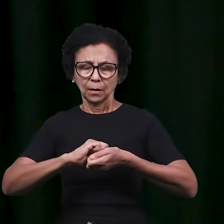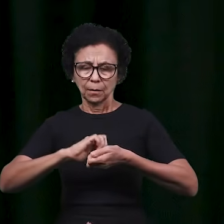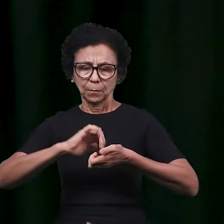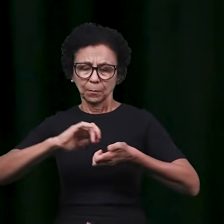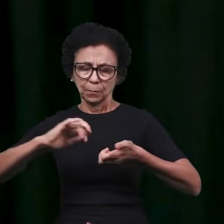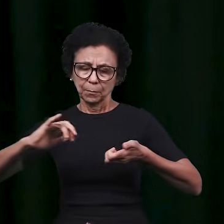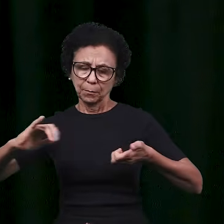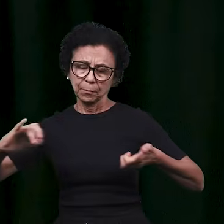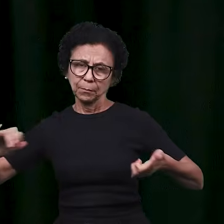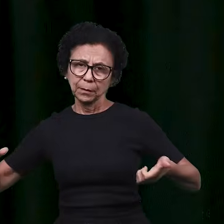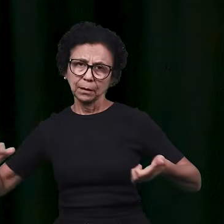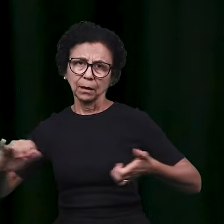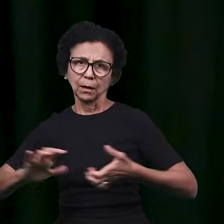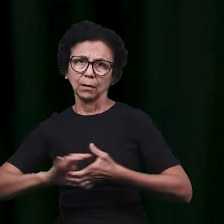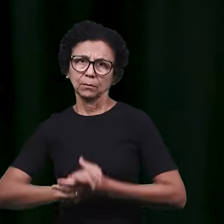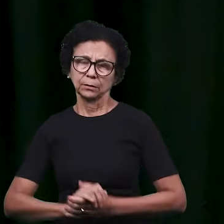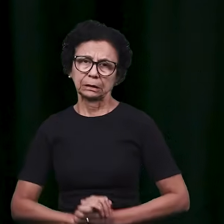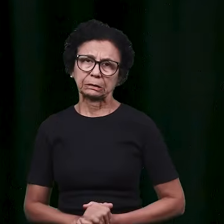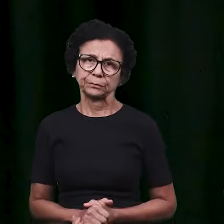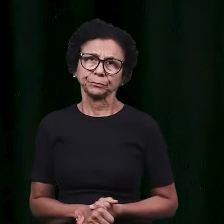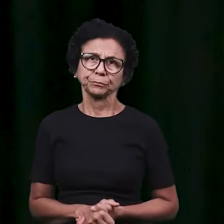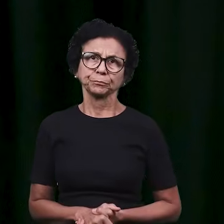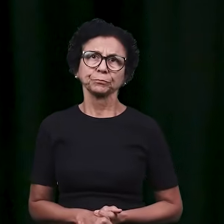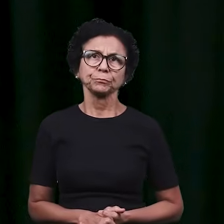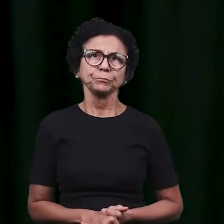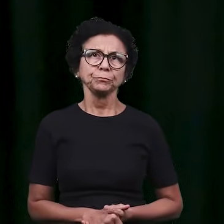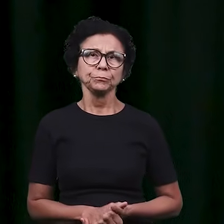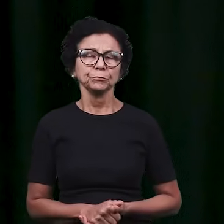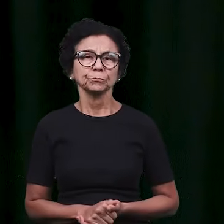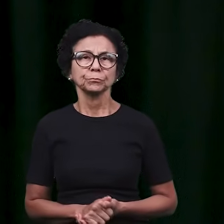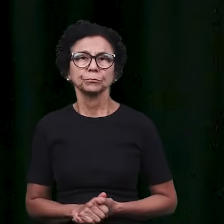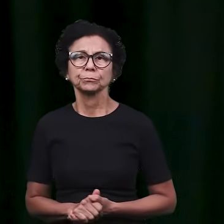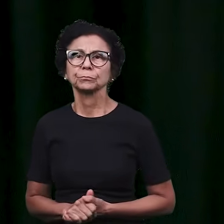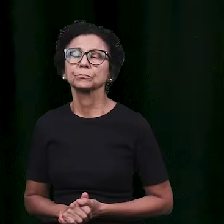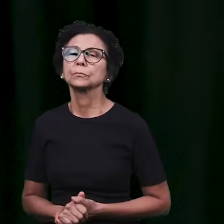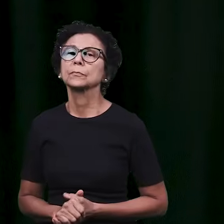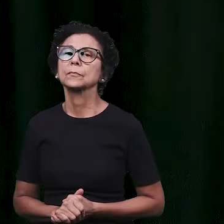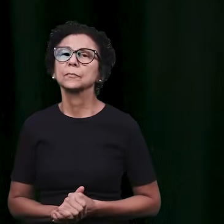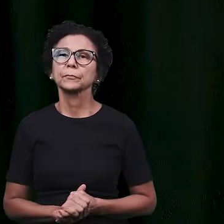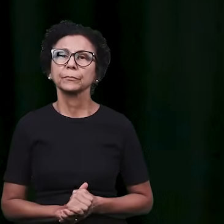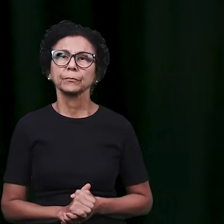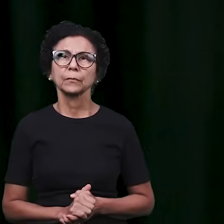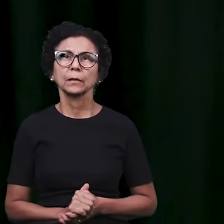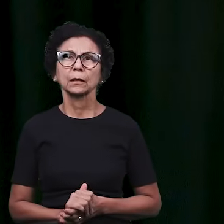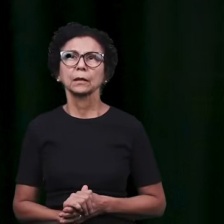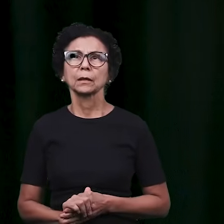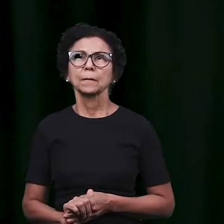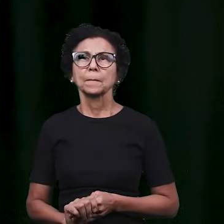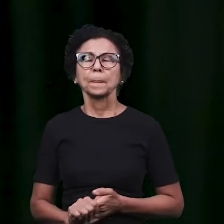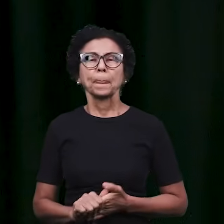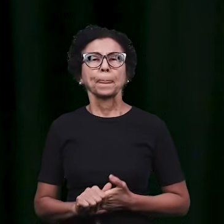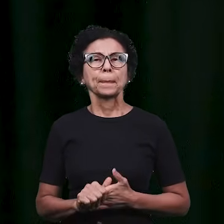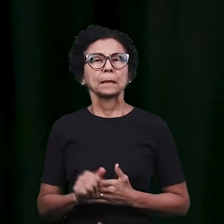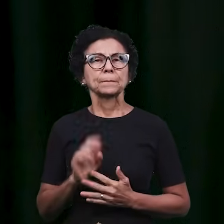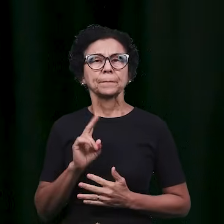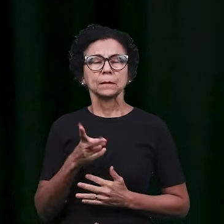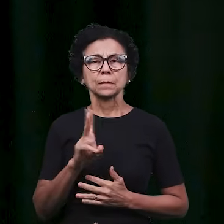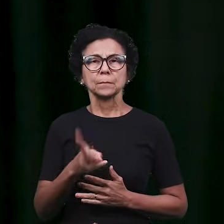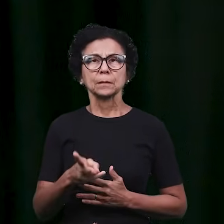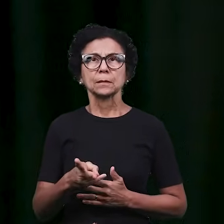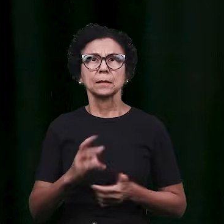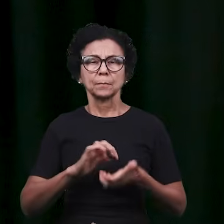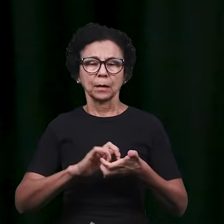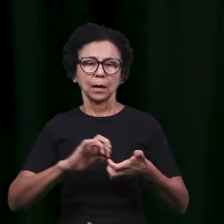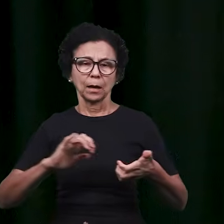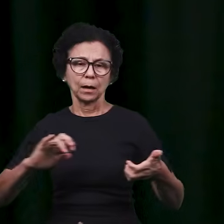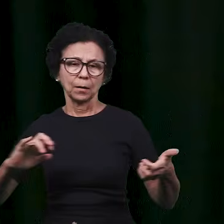no umbral da casa, a palavra estava atada na mão, a palavra estava na testa, e a palavra estava na